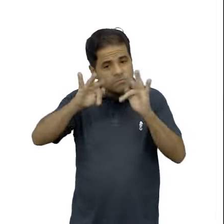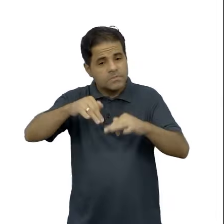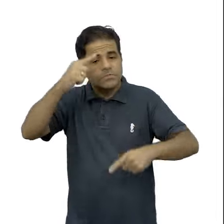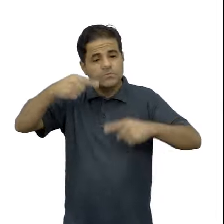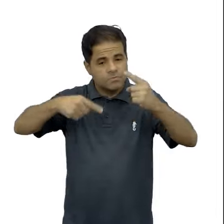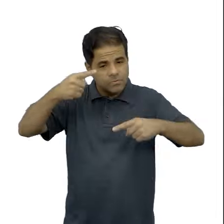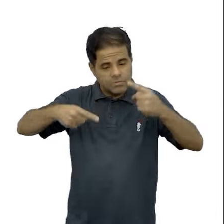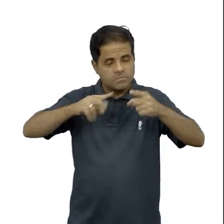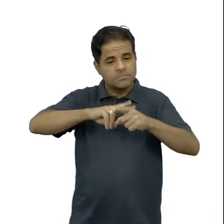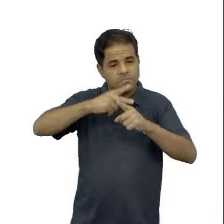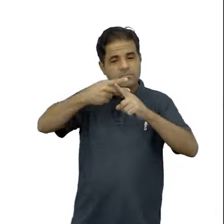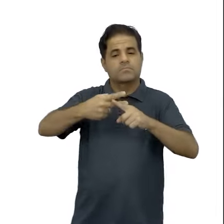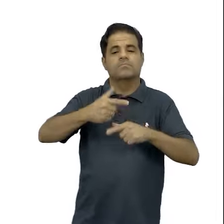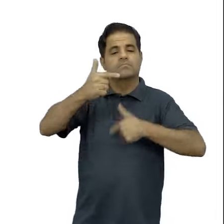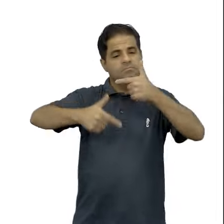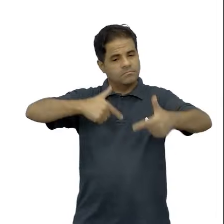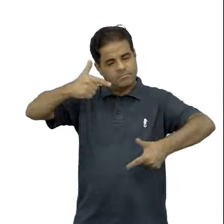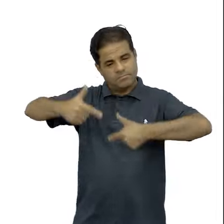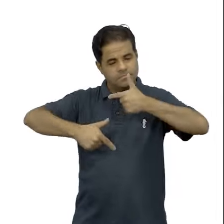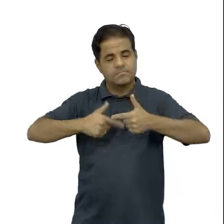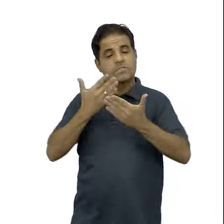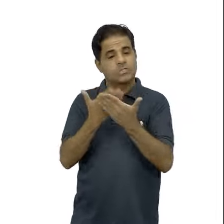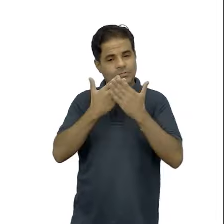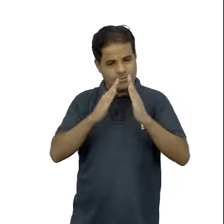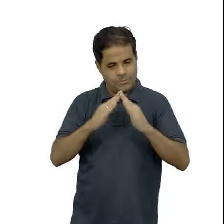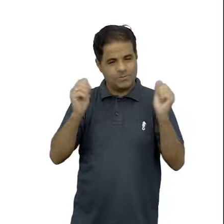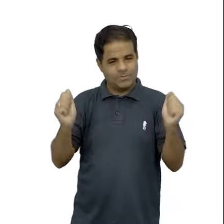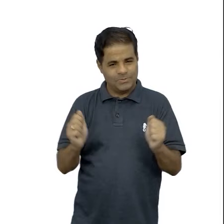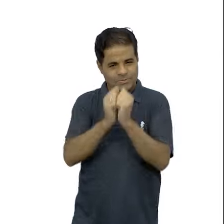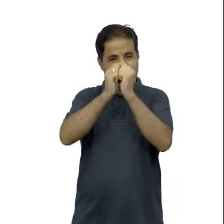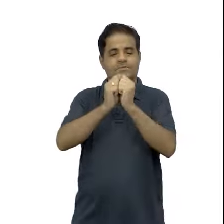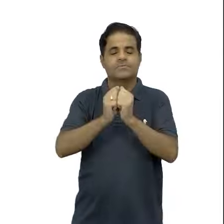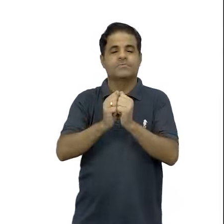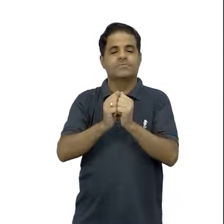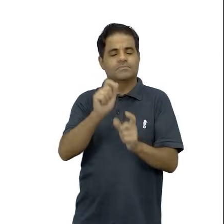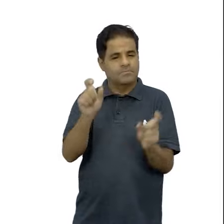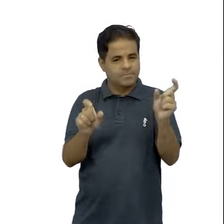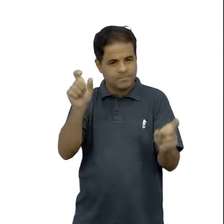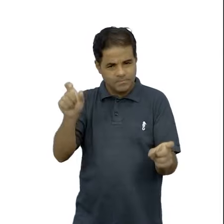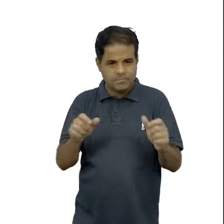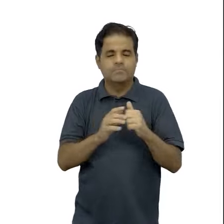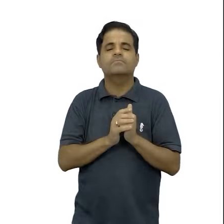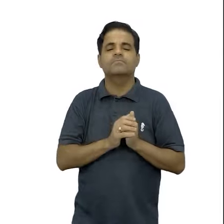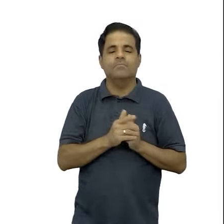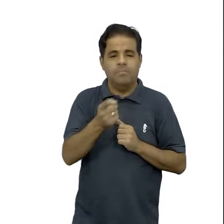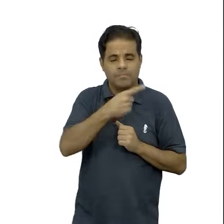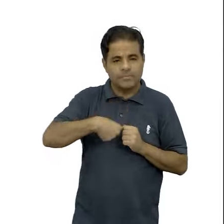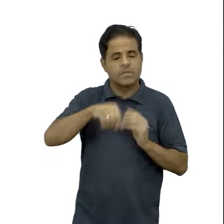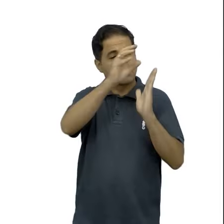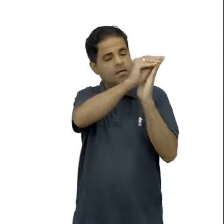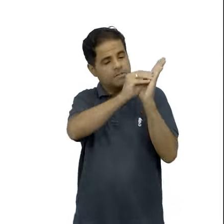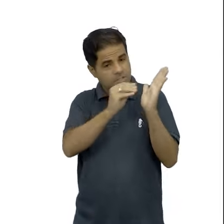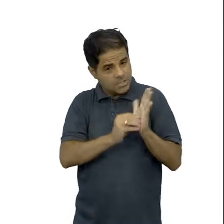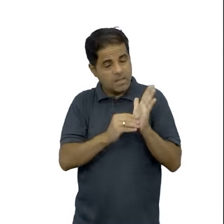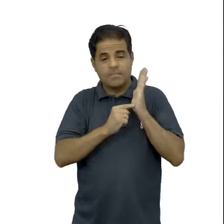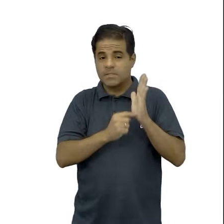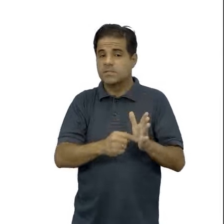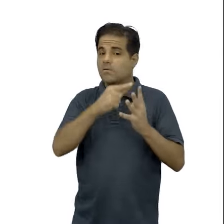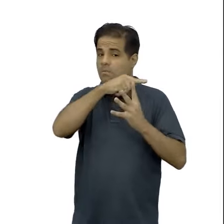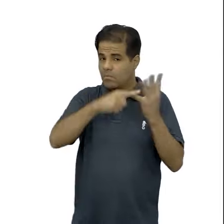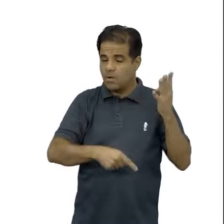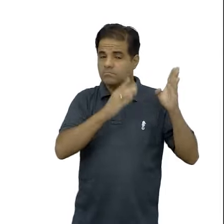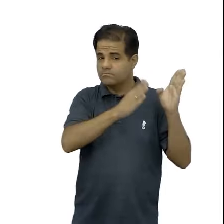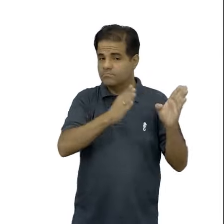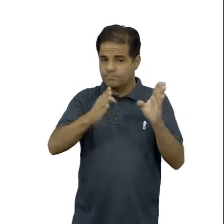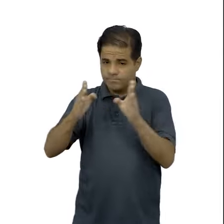para o desdobramento do trabalho na escola junto dos seus pares. Nossa agenda hoje apresenta 4 etapas